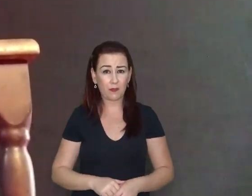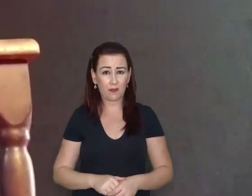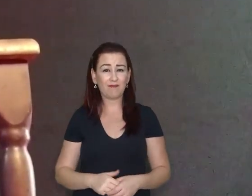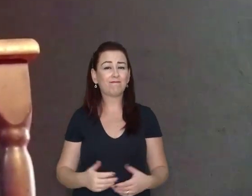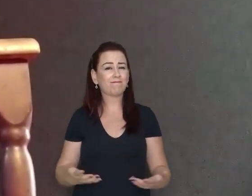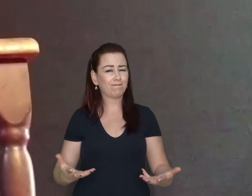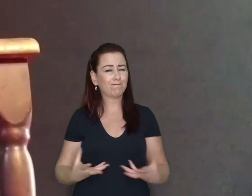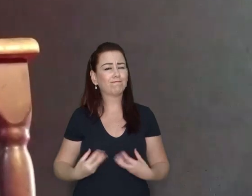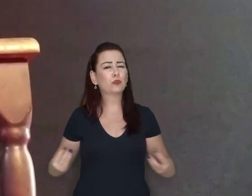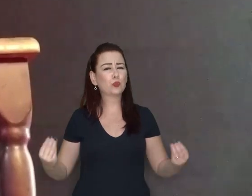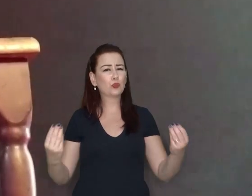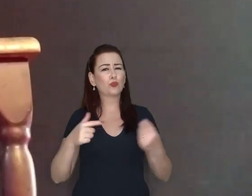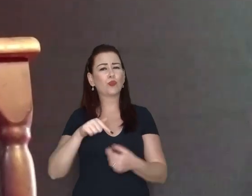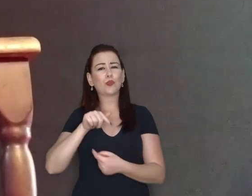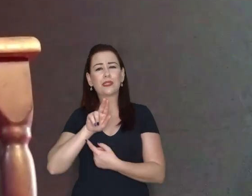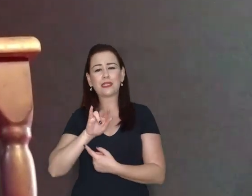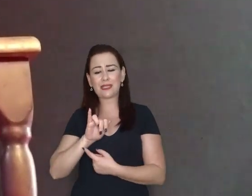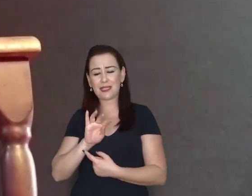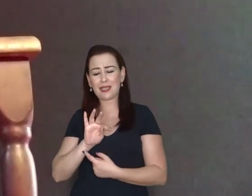Critérias,